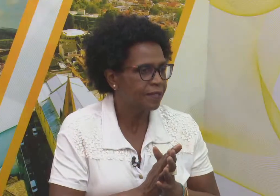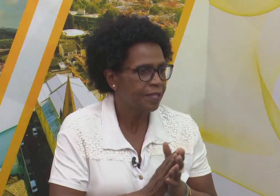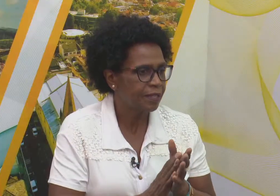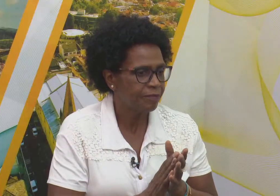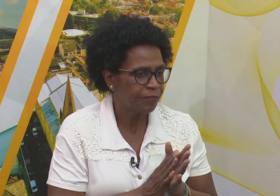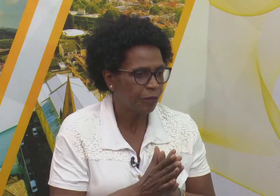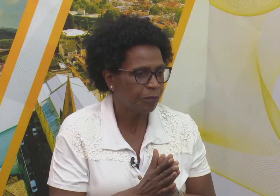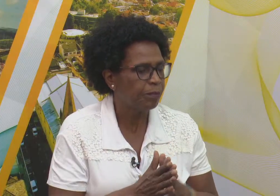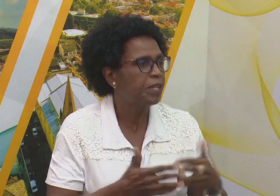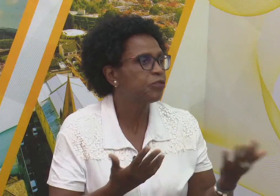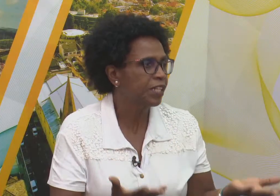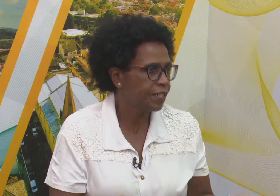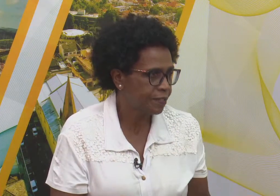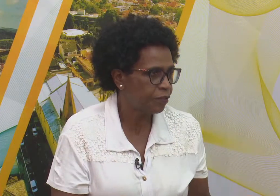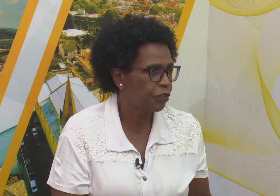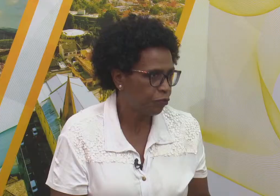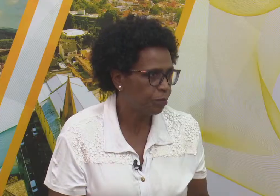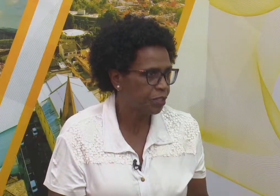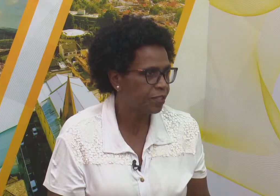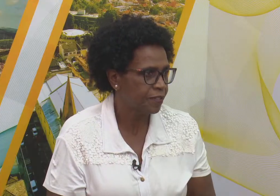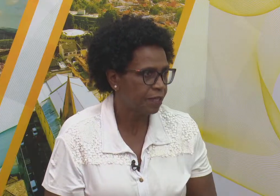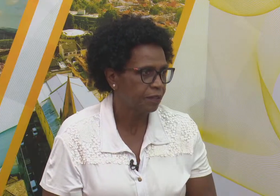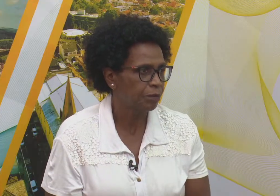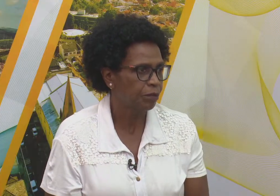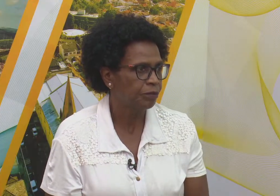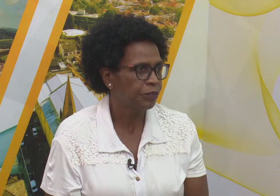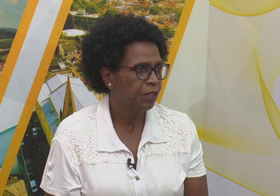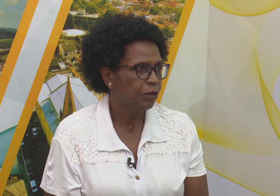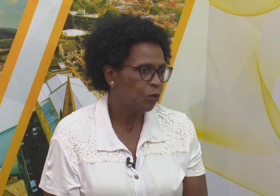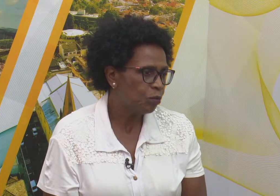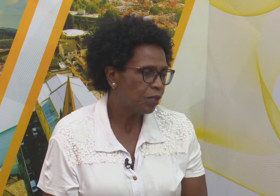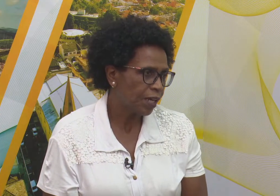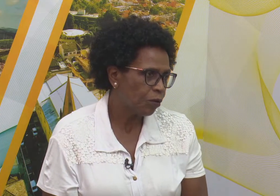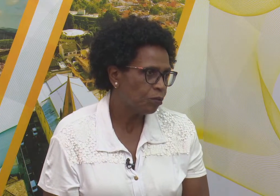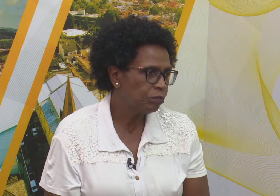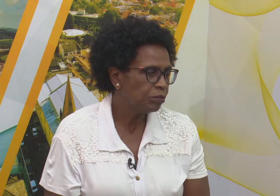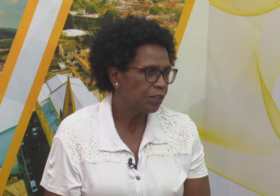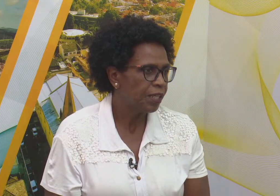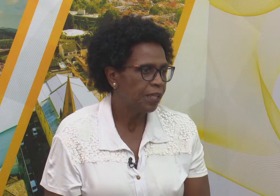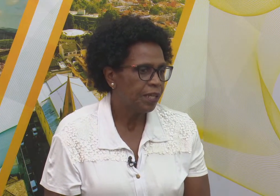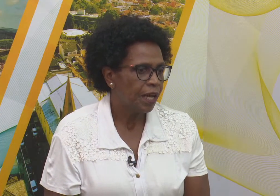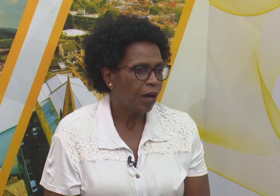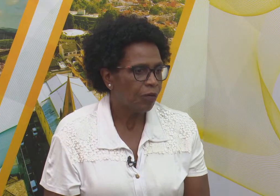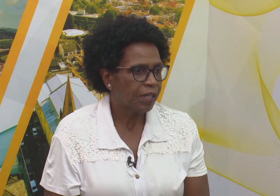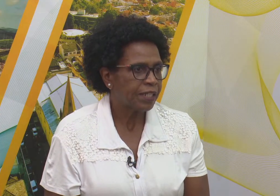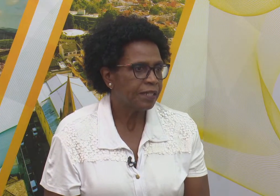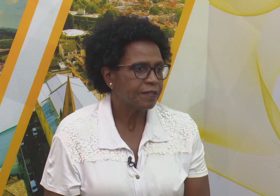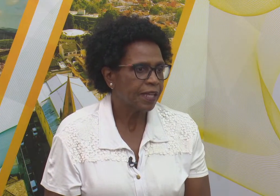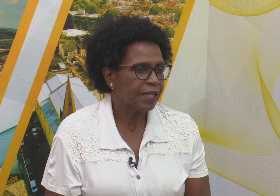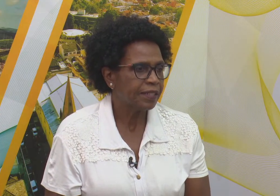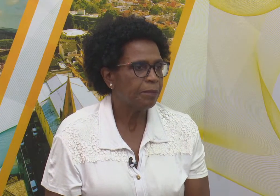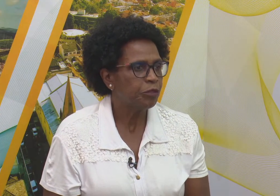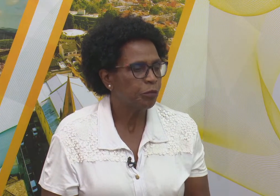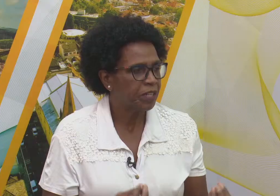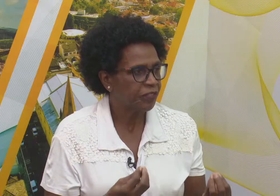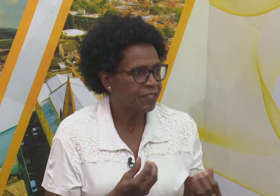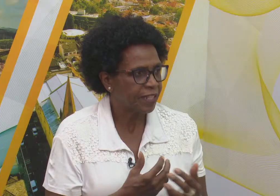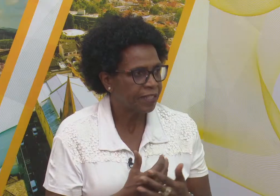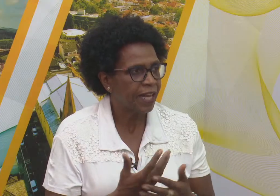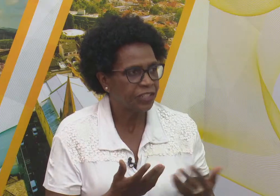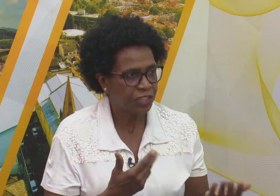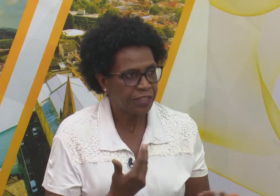mais assim, menos agressivo na forma de dizer, tá bom? Grau 1, né? A criança ela tem muito